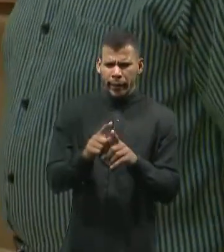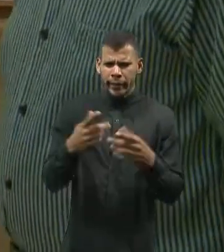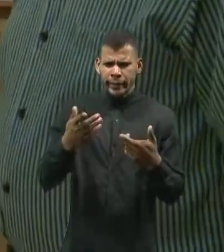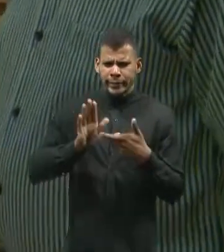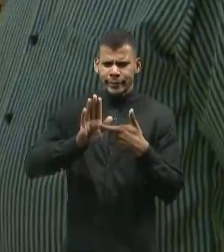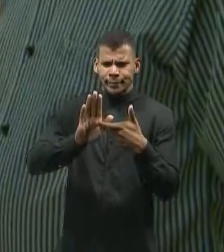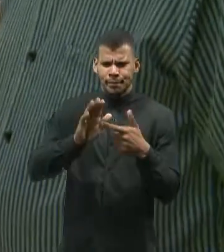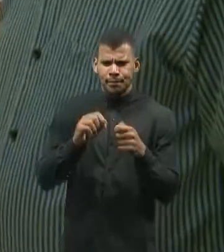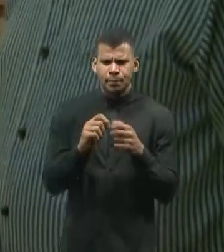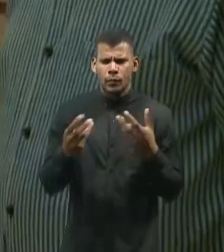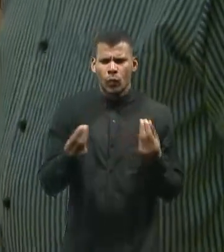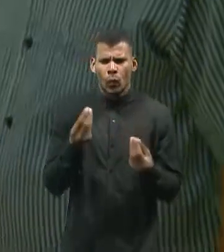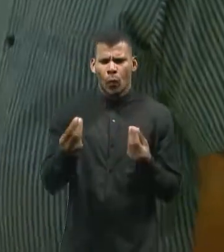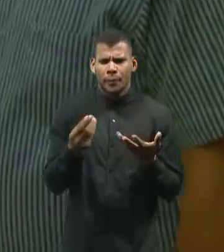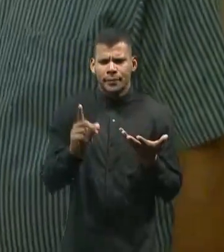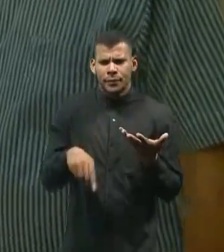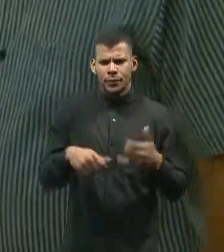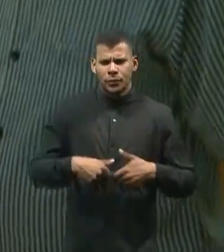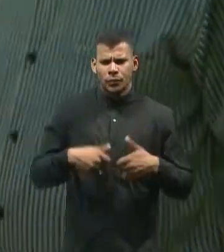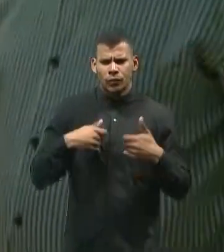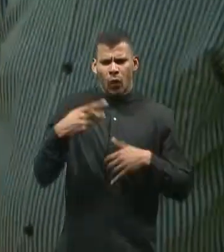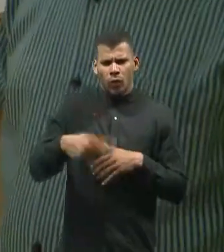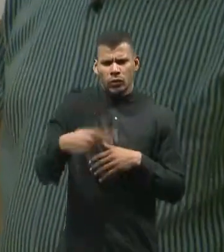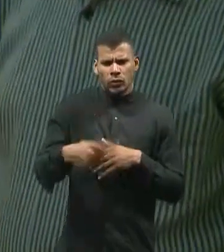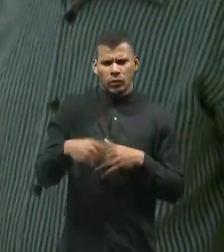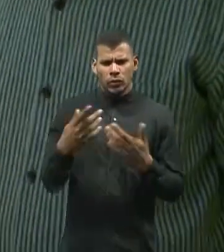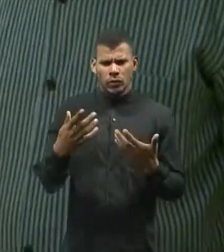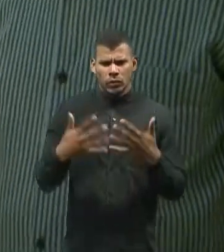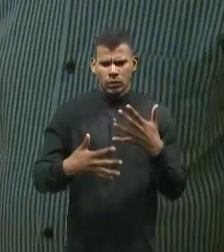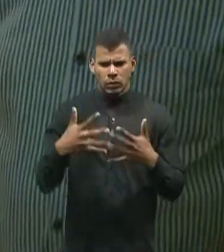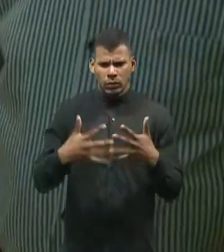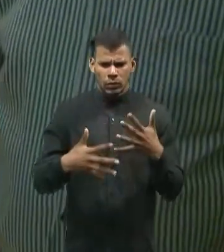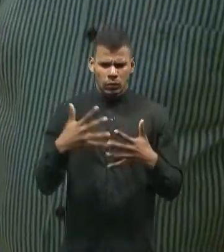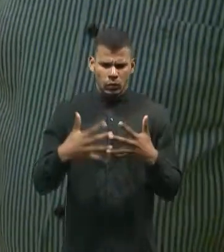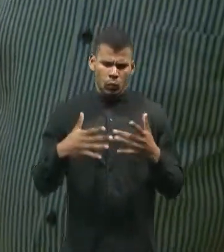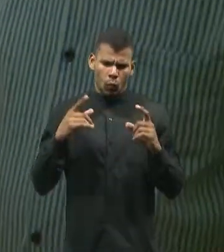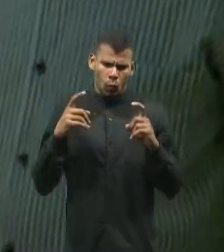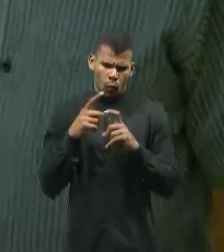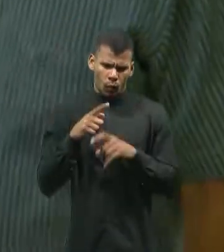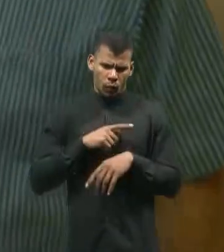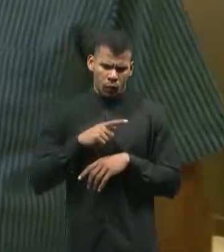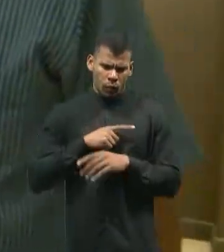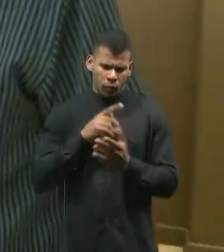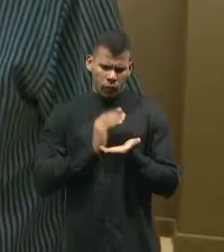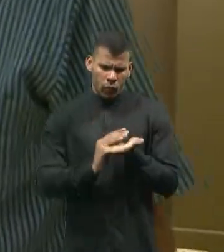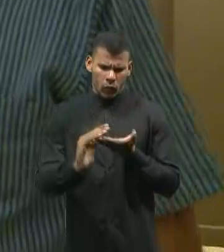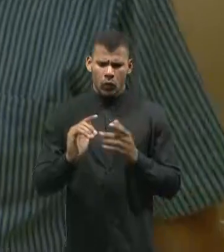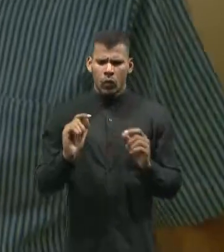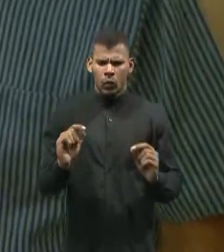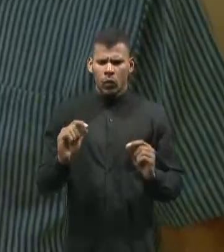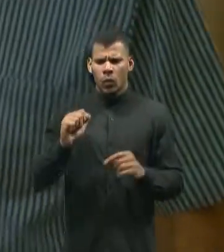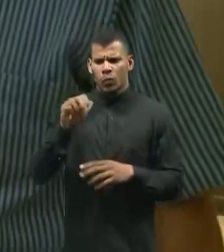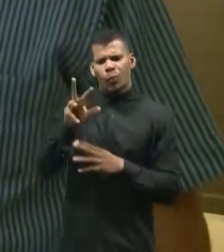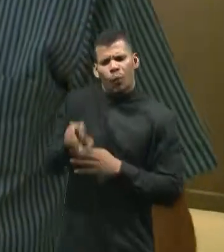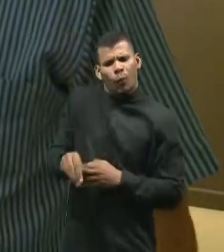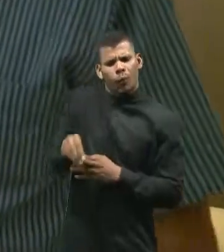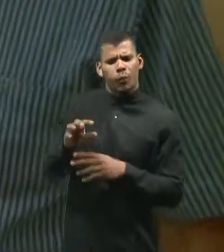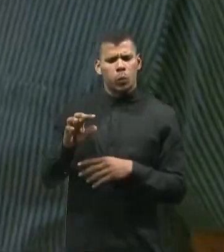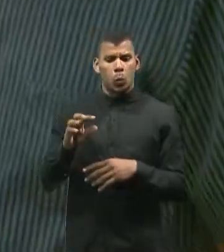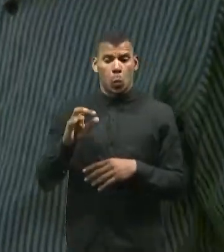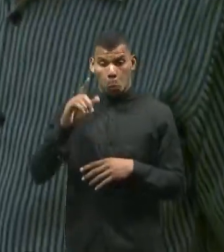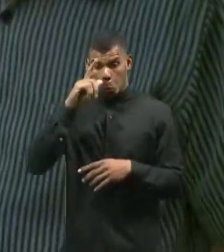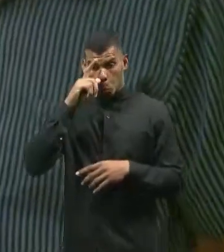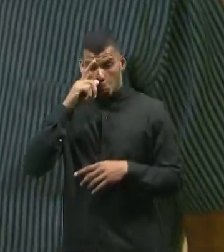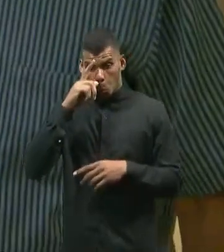exposição que foi feita especificamente para o aniversário do museu e tem uma complexidade enorme, partindo desde a África, passando por